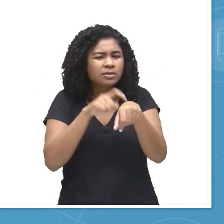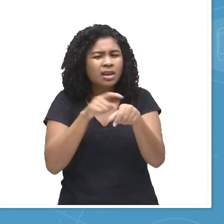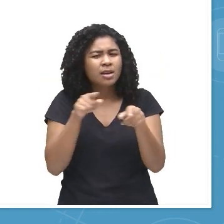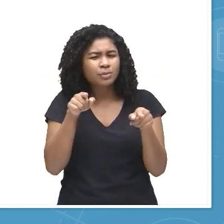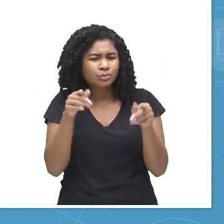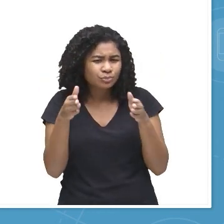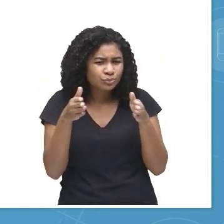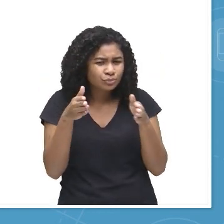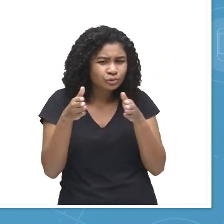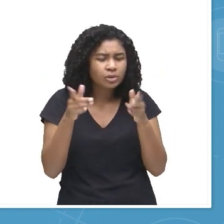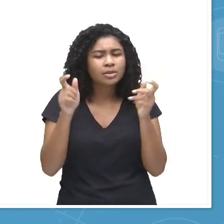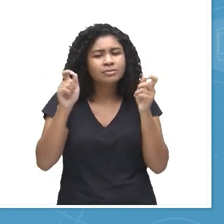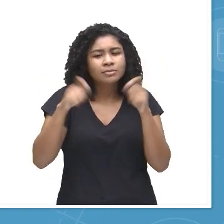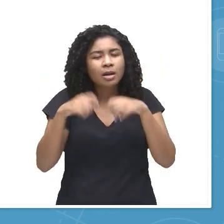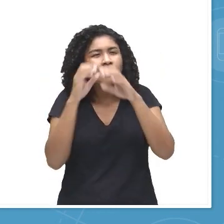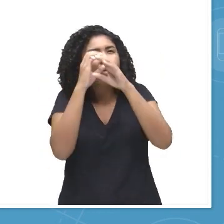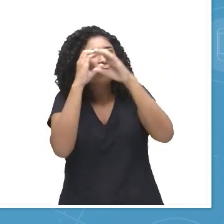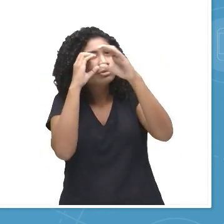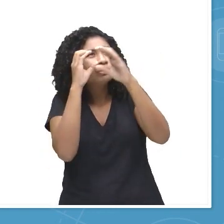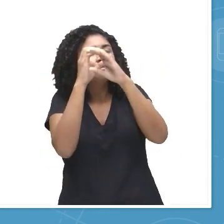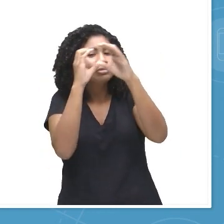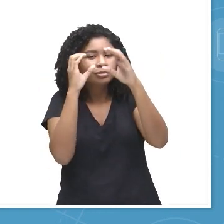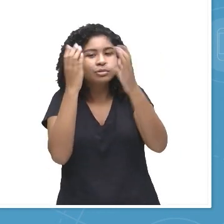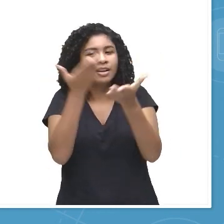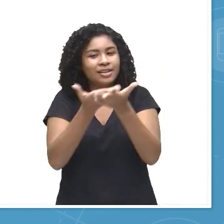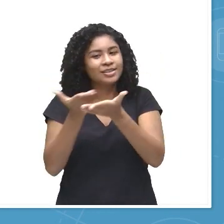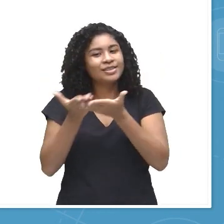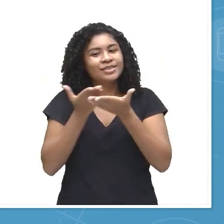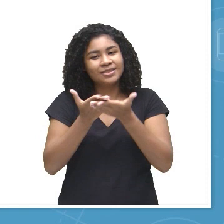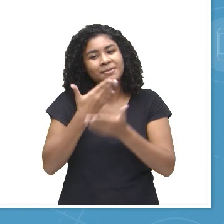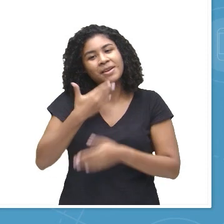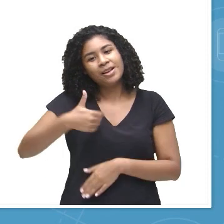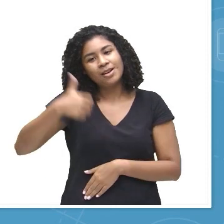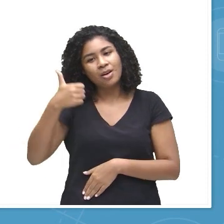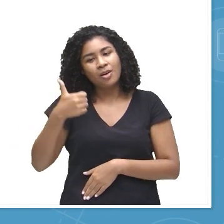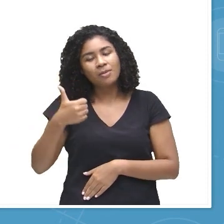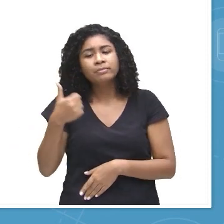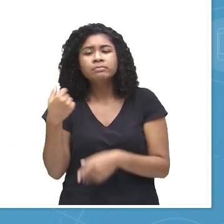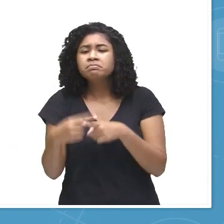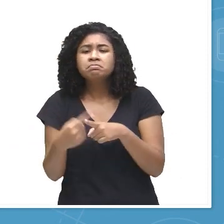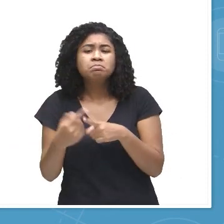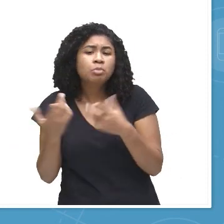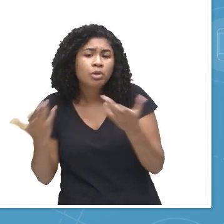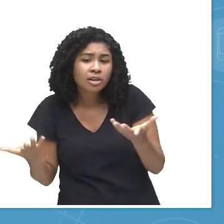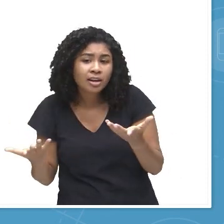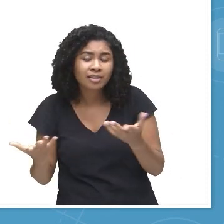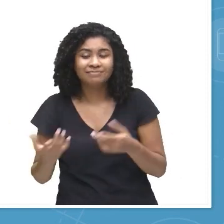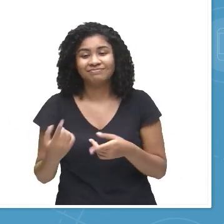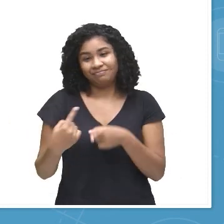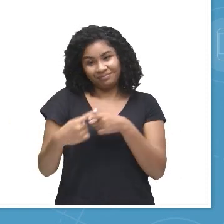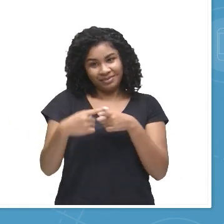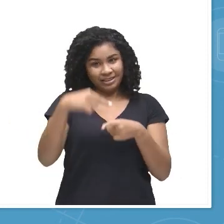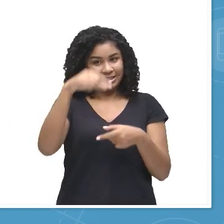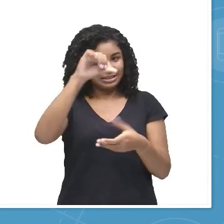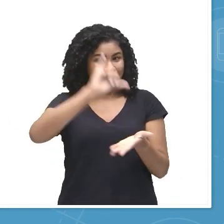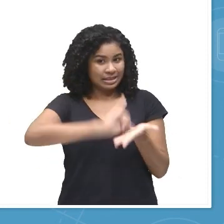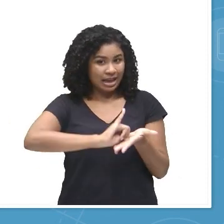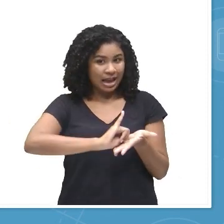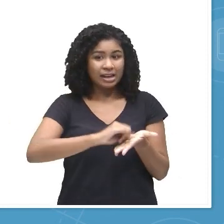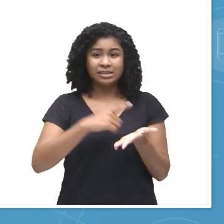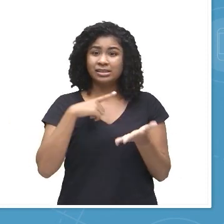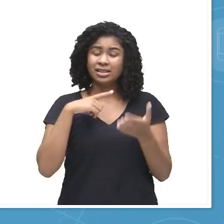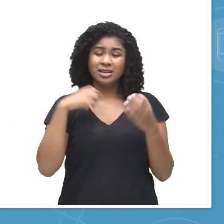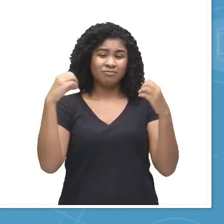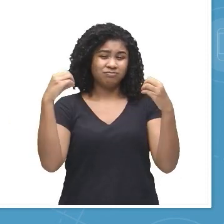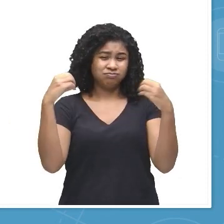essa observação de uma maneira melhor. Por quê? Porque na cidade essa grande poluição luminosa impede, né, que eles façam